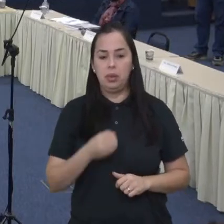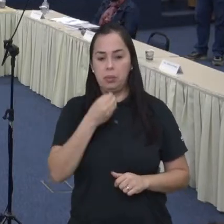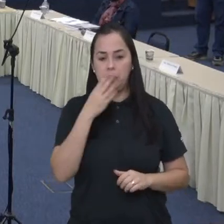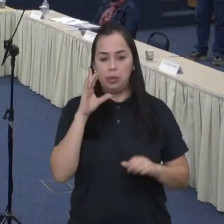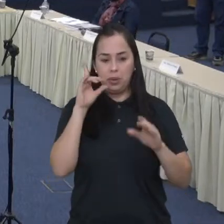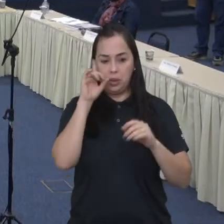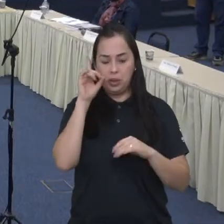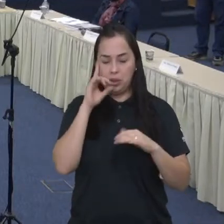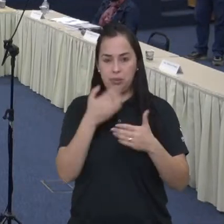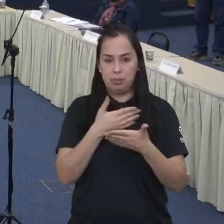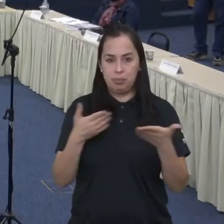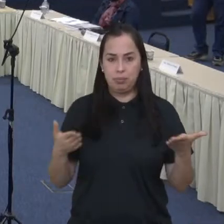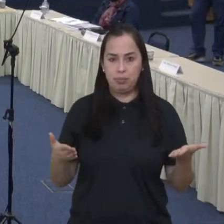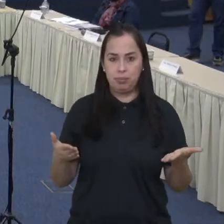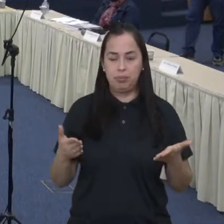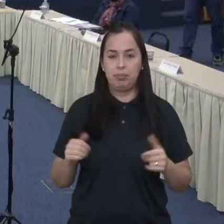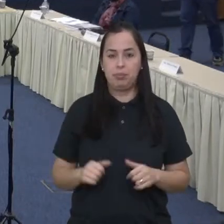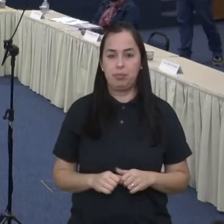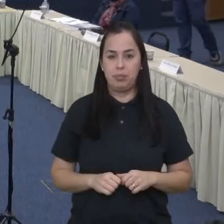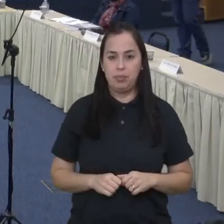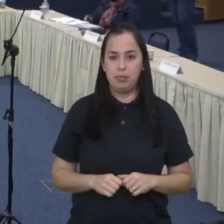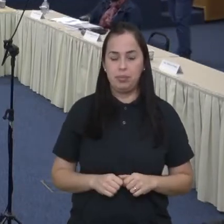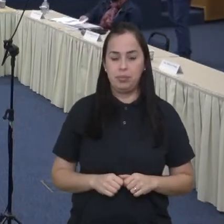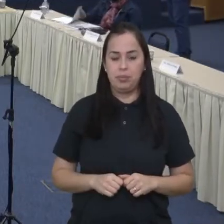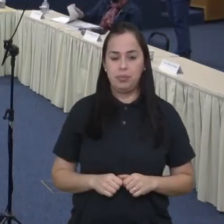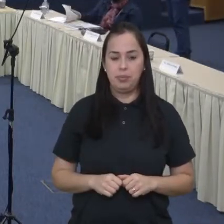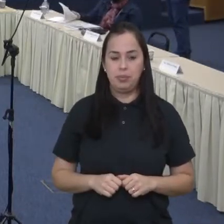Bom dia, bom dia a todos. Somente para